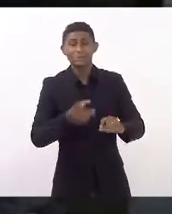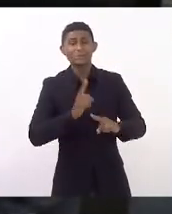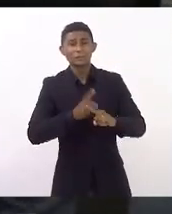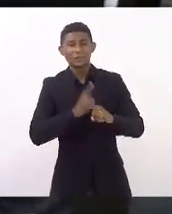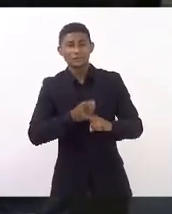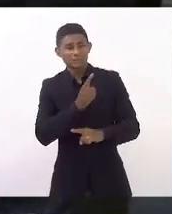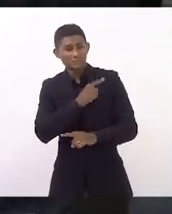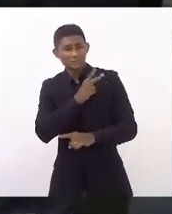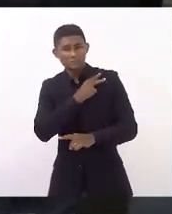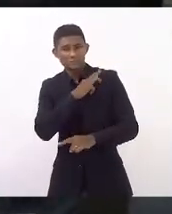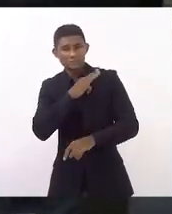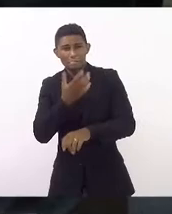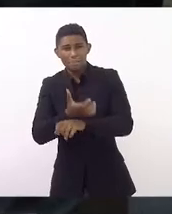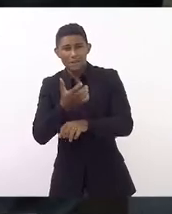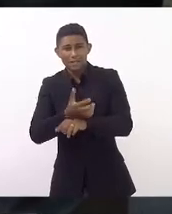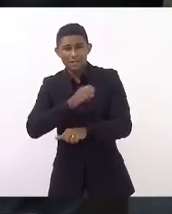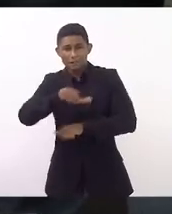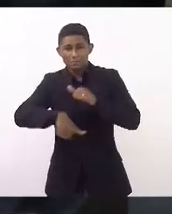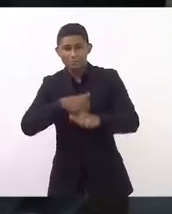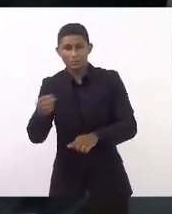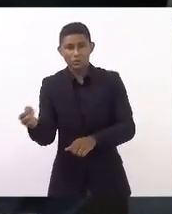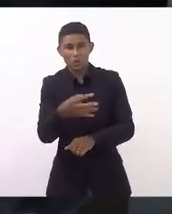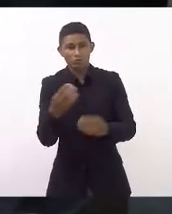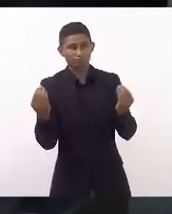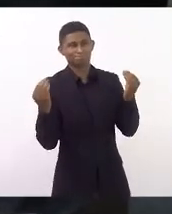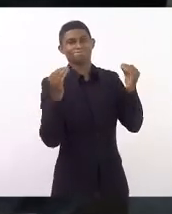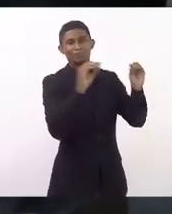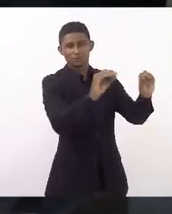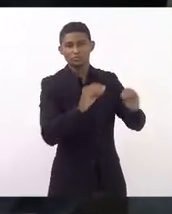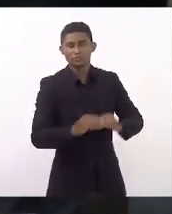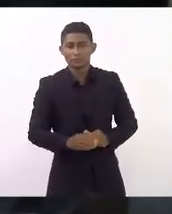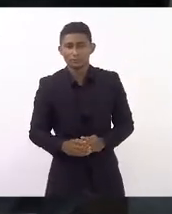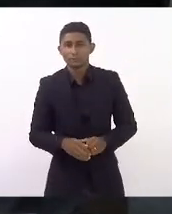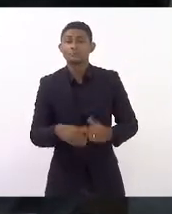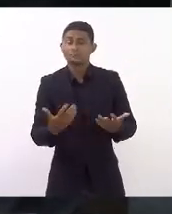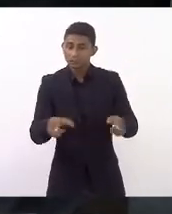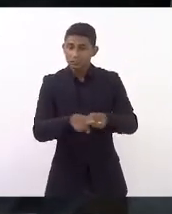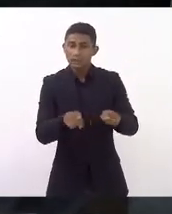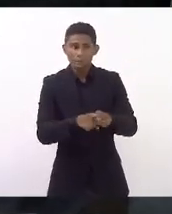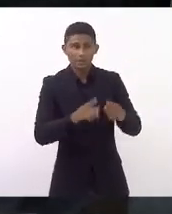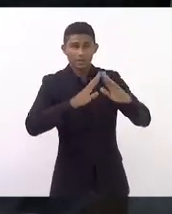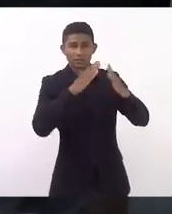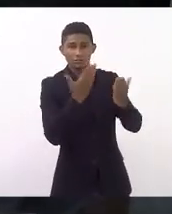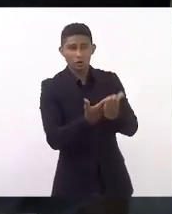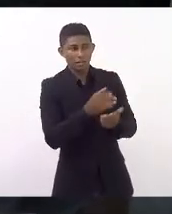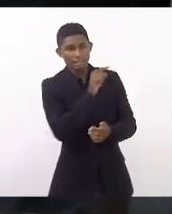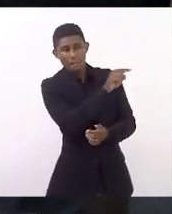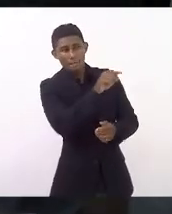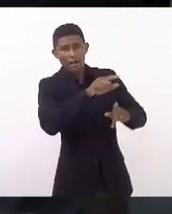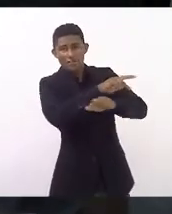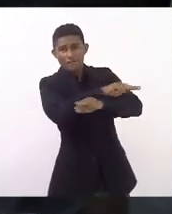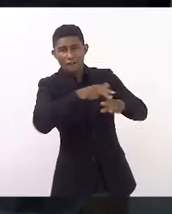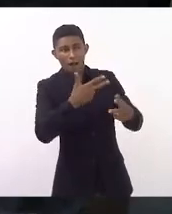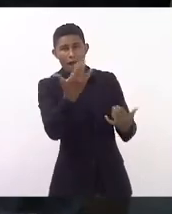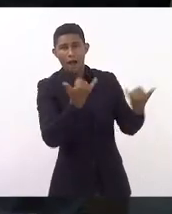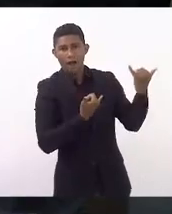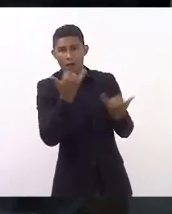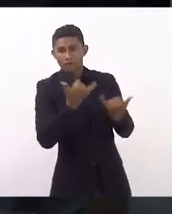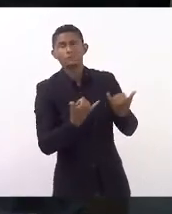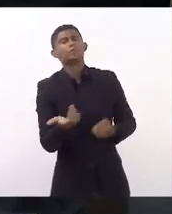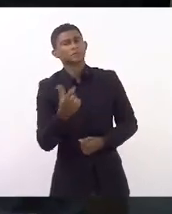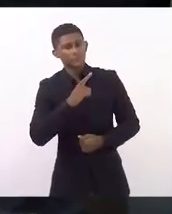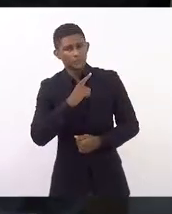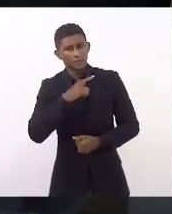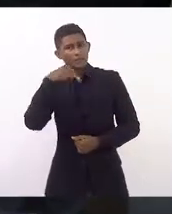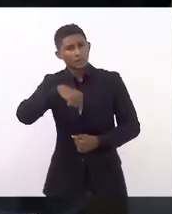pelas modificações que o governo fez. E recebi o relato de diversas escolas, e hoje temos um número considerável de escolas no